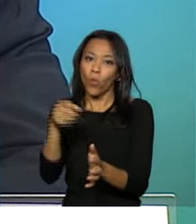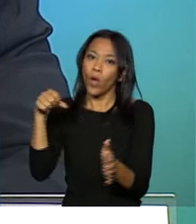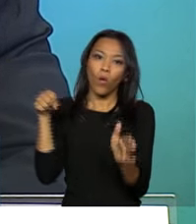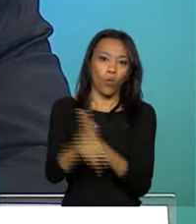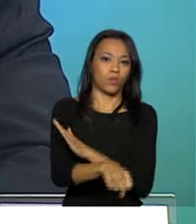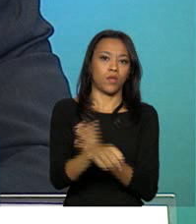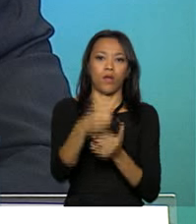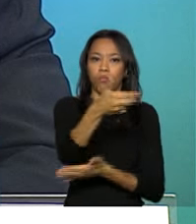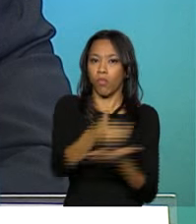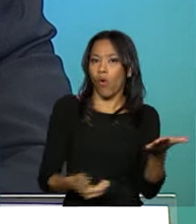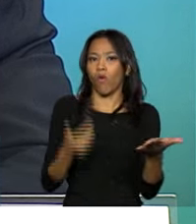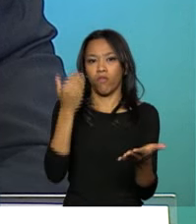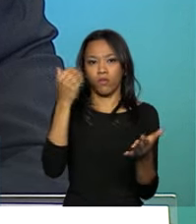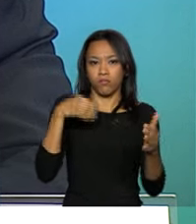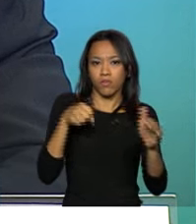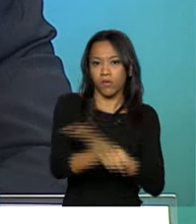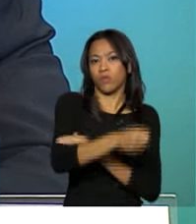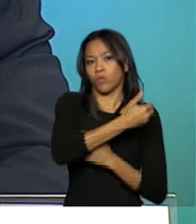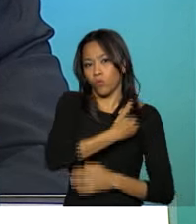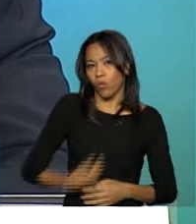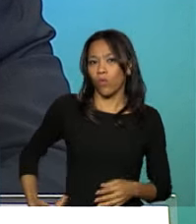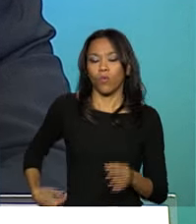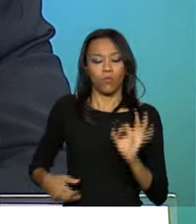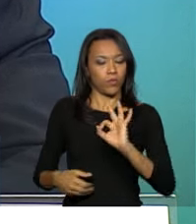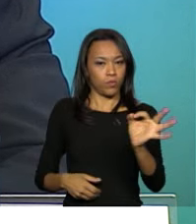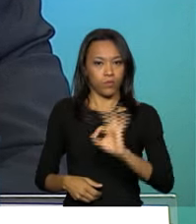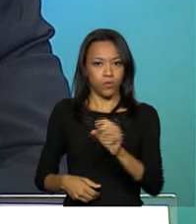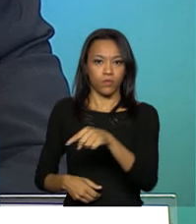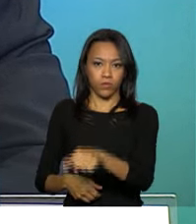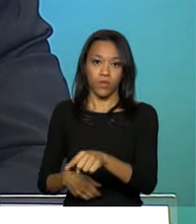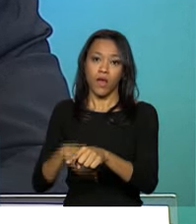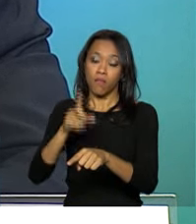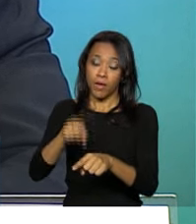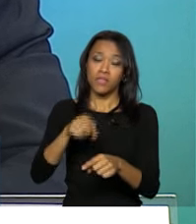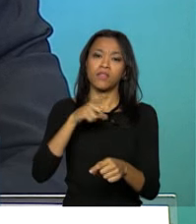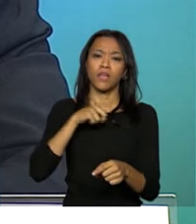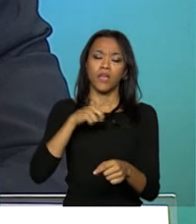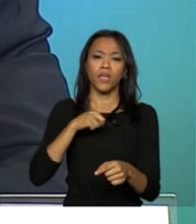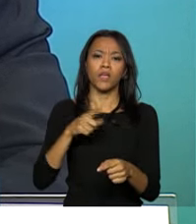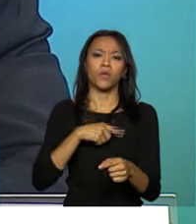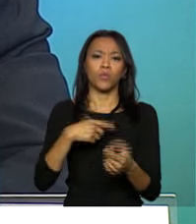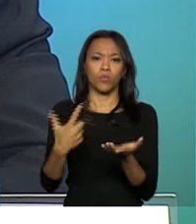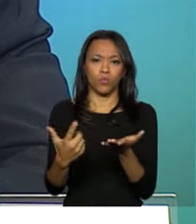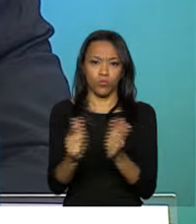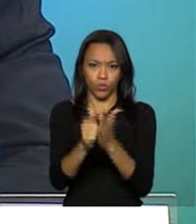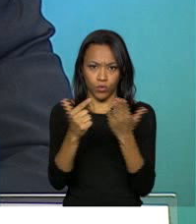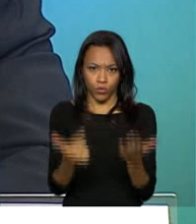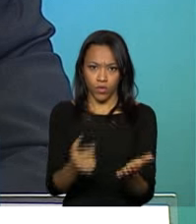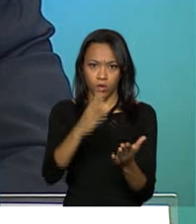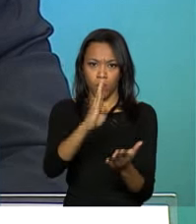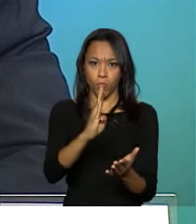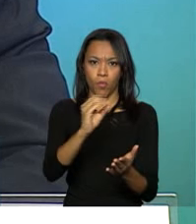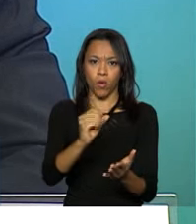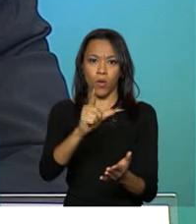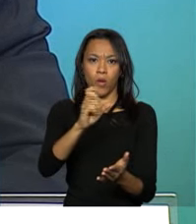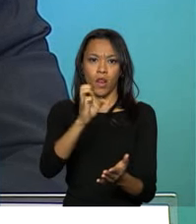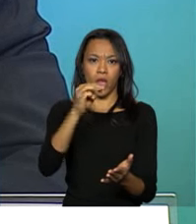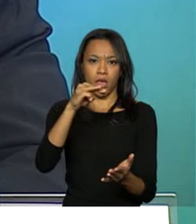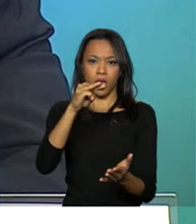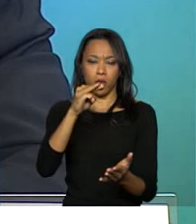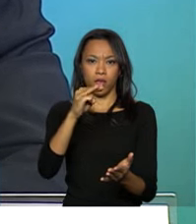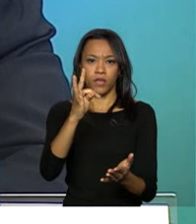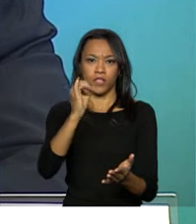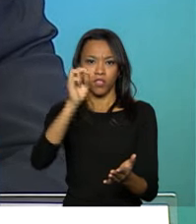informação aqui de memória mas essa informação ela é publicada mensalmente num boletim chamado boletim de de de Recursos Humanos